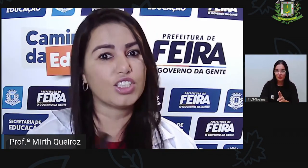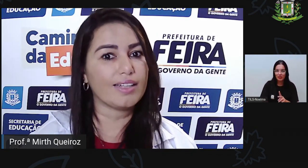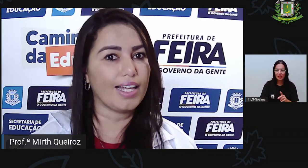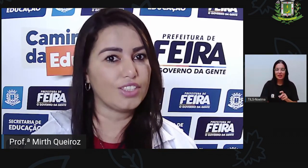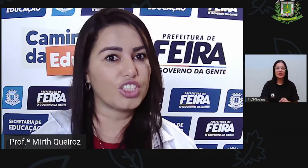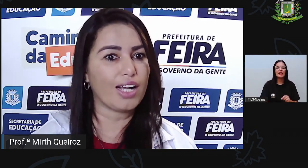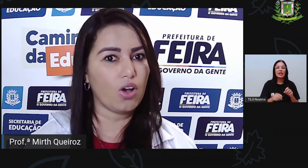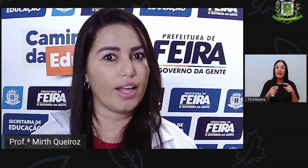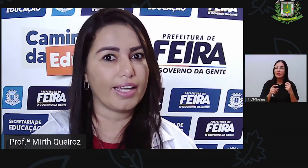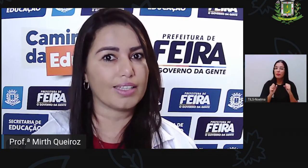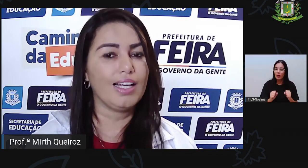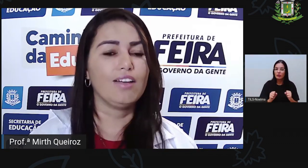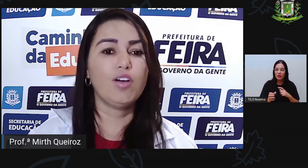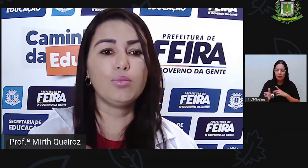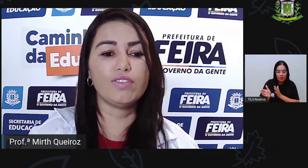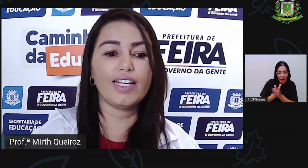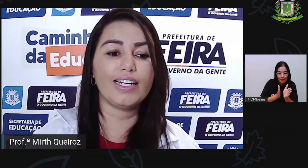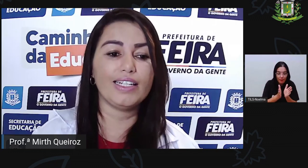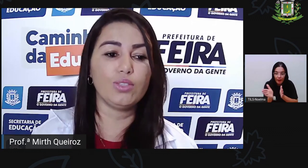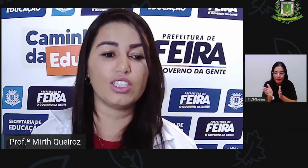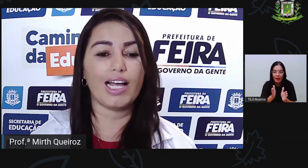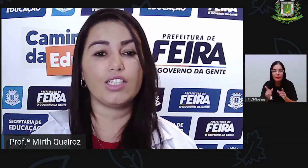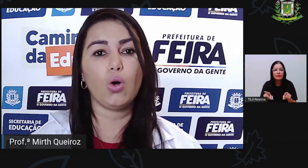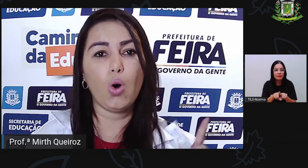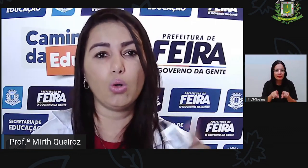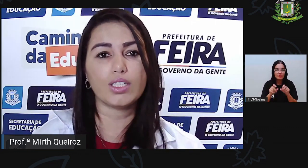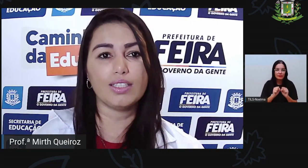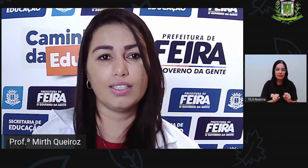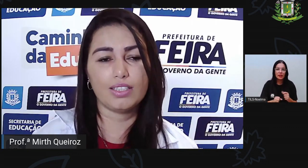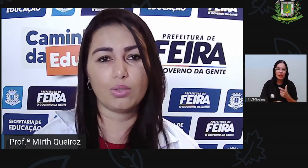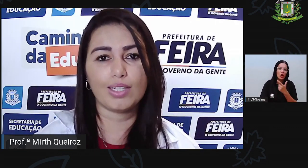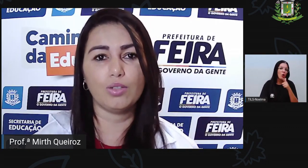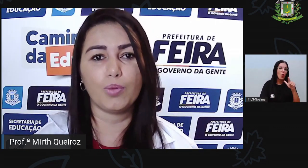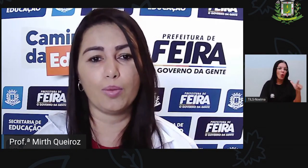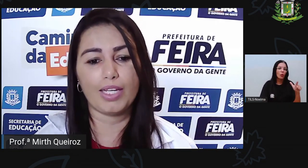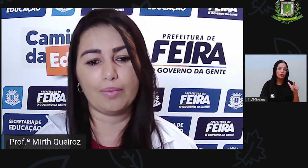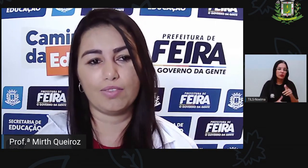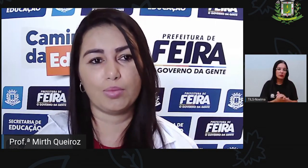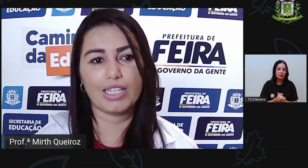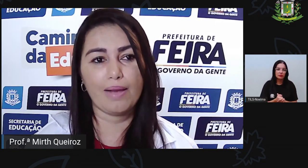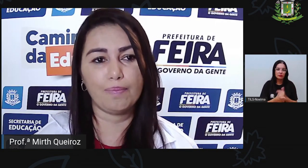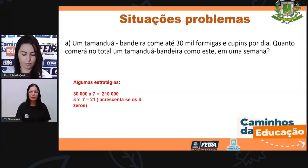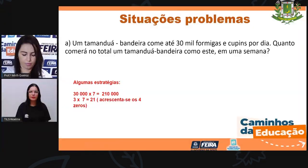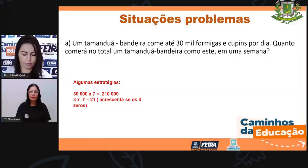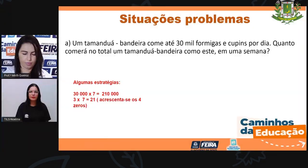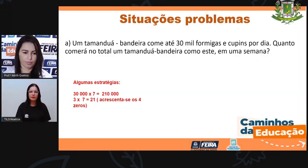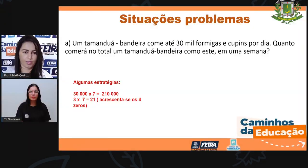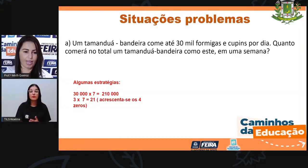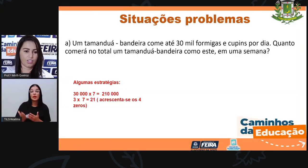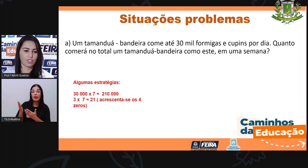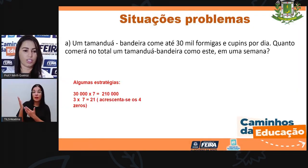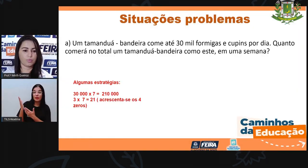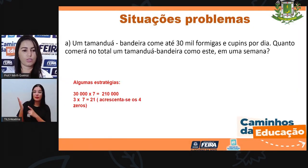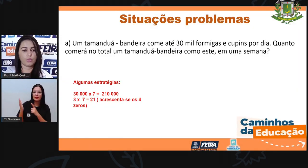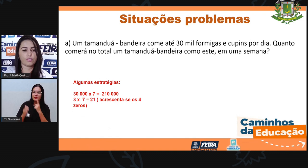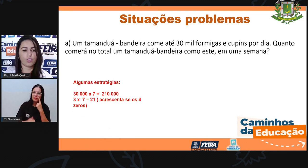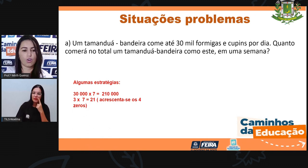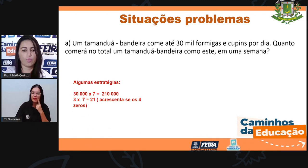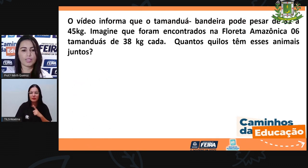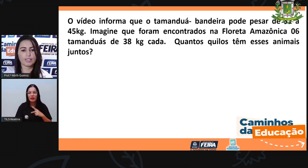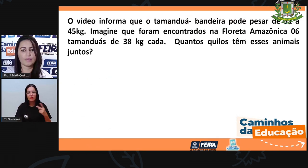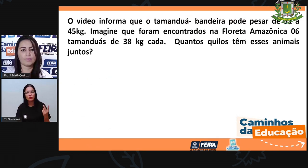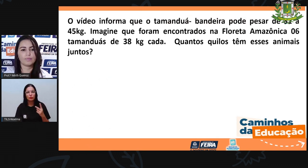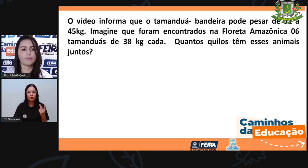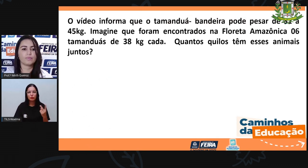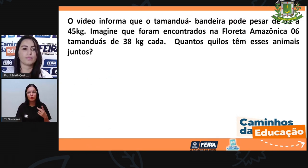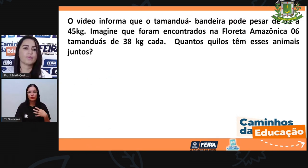a estratégia está correta. Vamos ver aí no slide outra situação, problema. Vamos lá? Aqui nós temos as duas